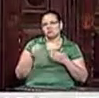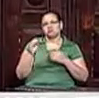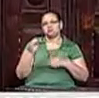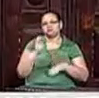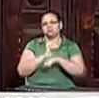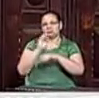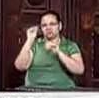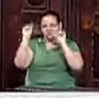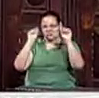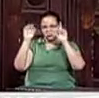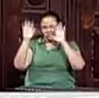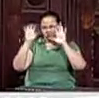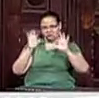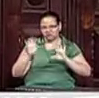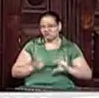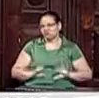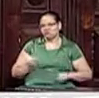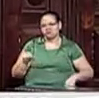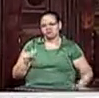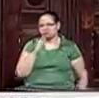De outro lado,